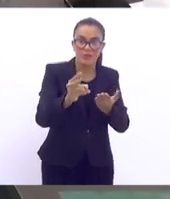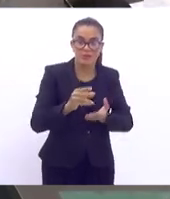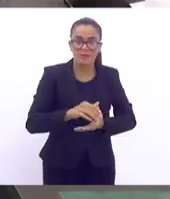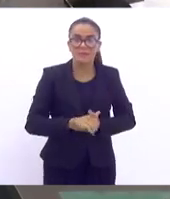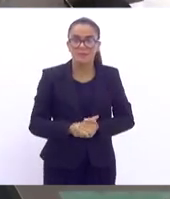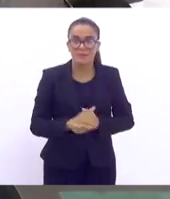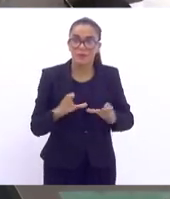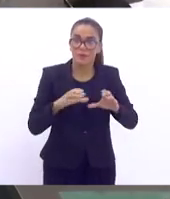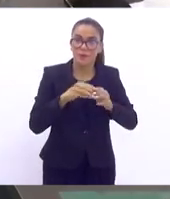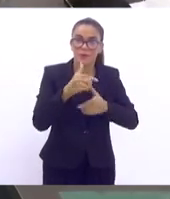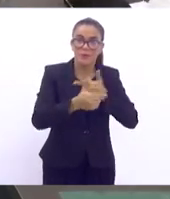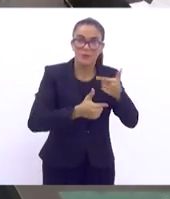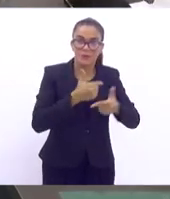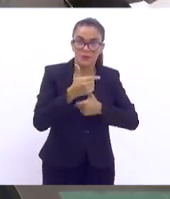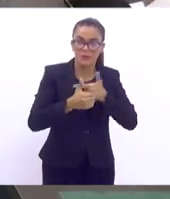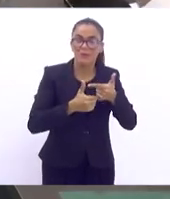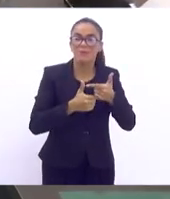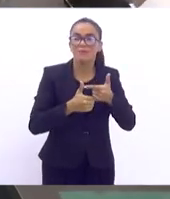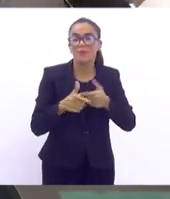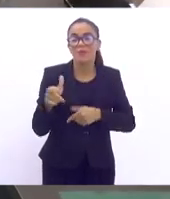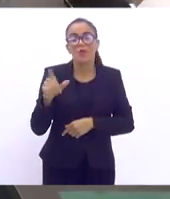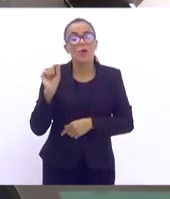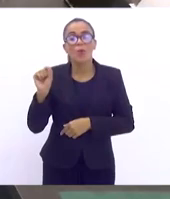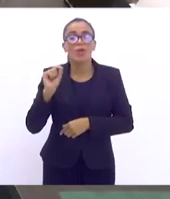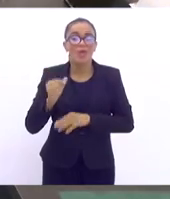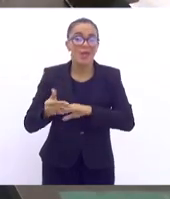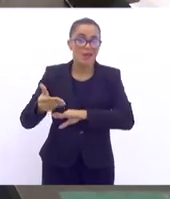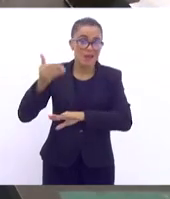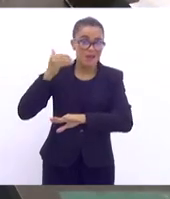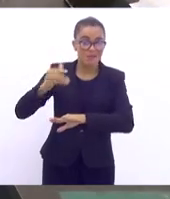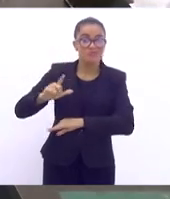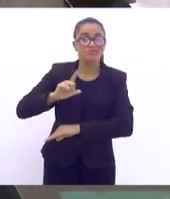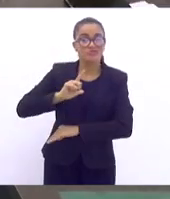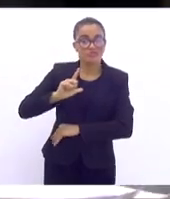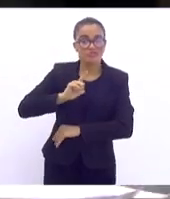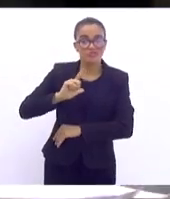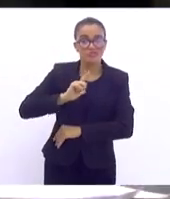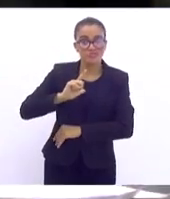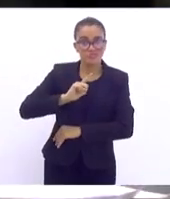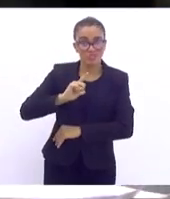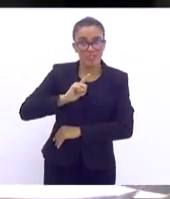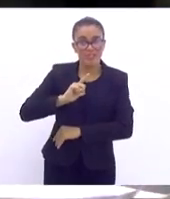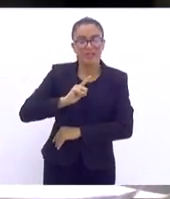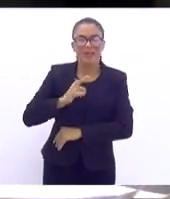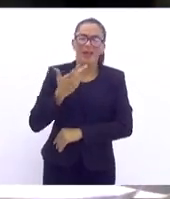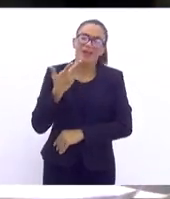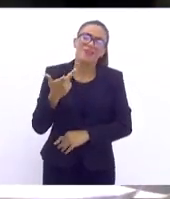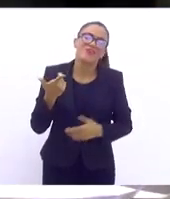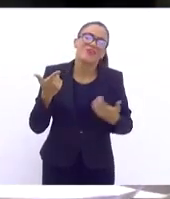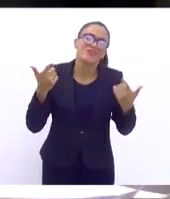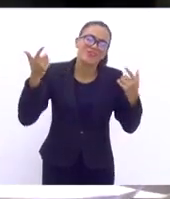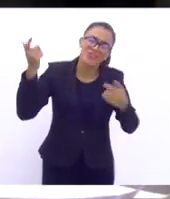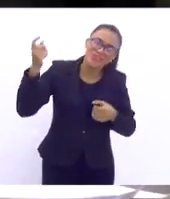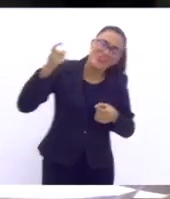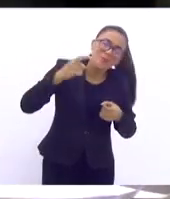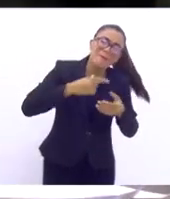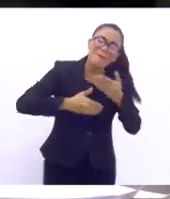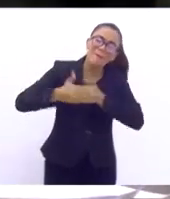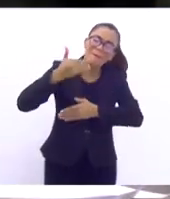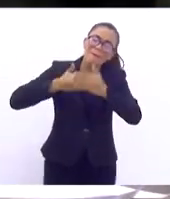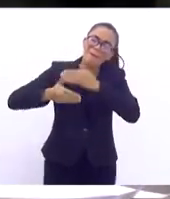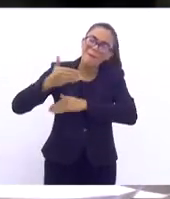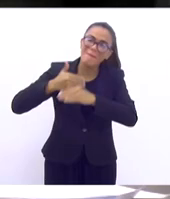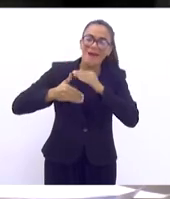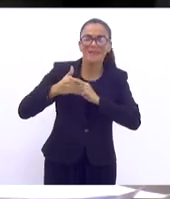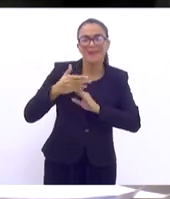ambientalista foi a gente pegou a gente volta a essência de toda a discussão de